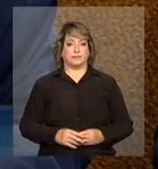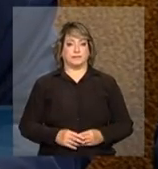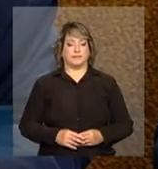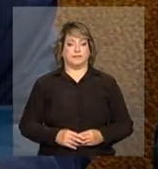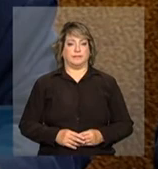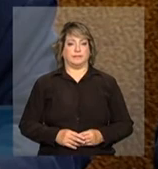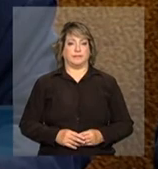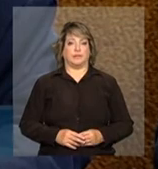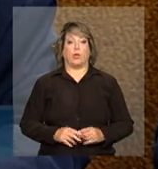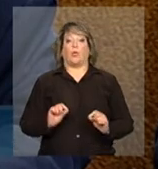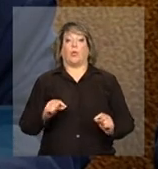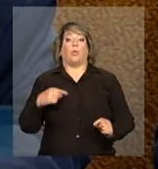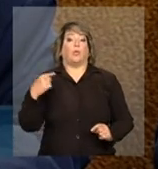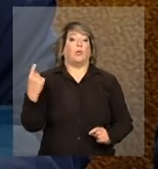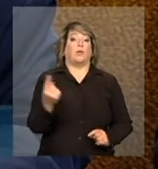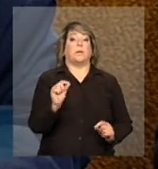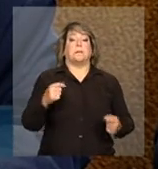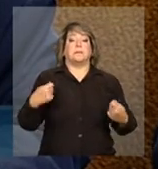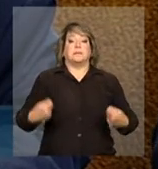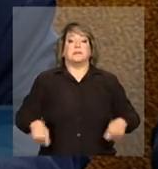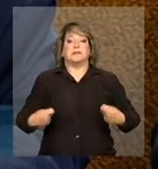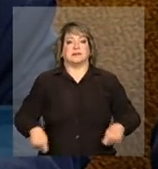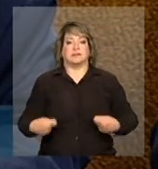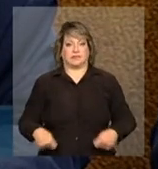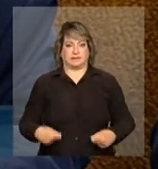nas demandas, né, que